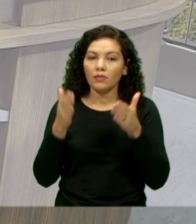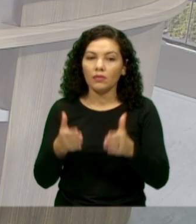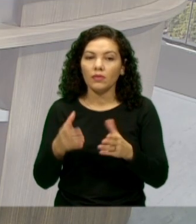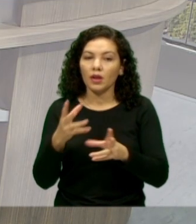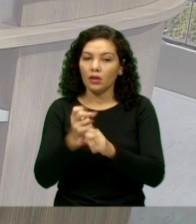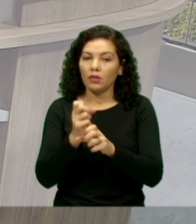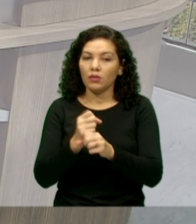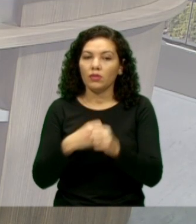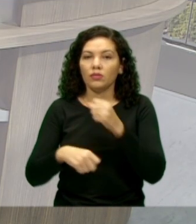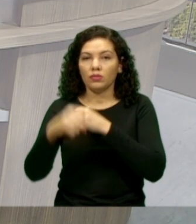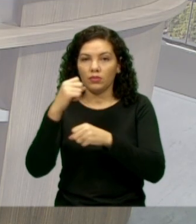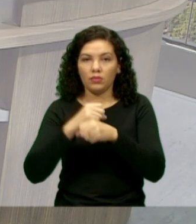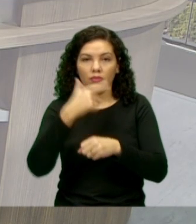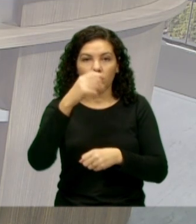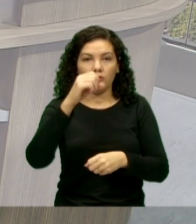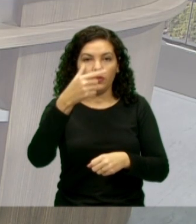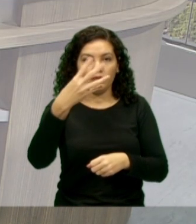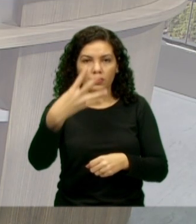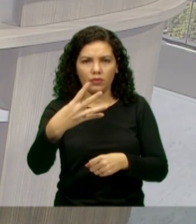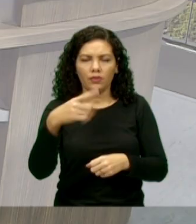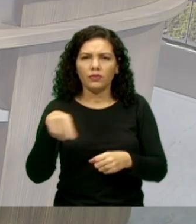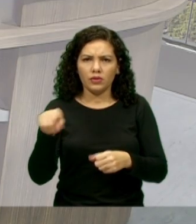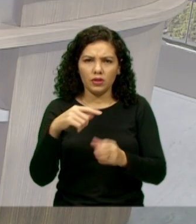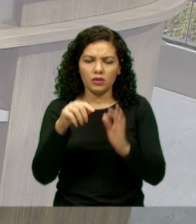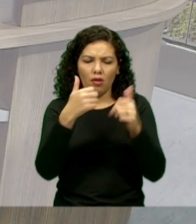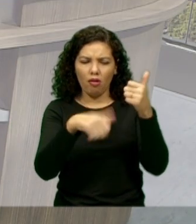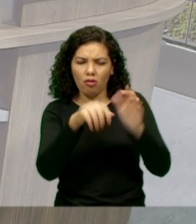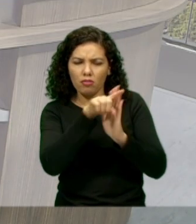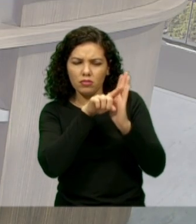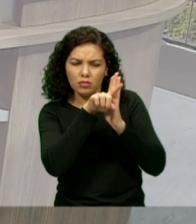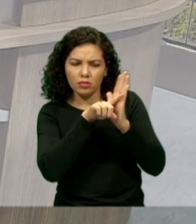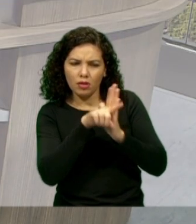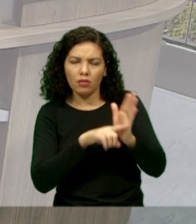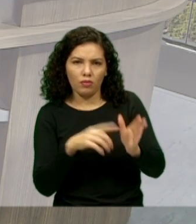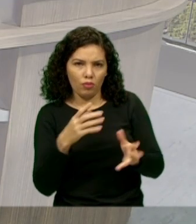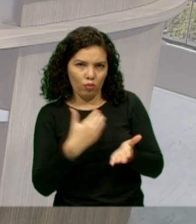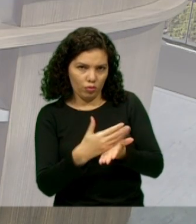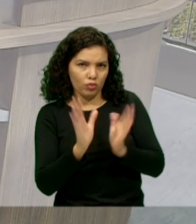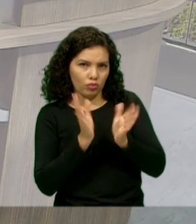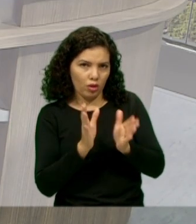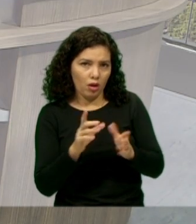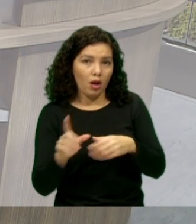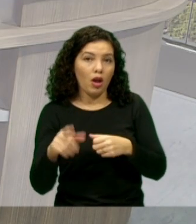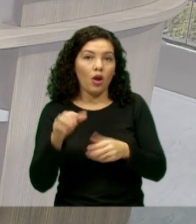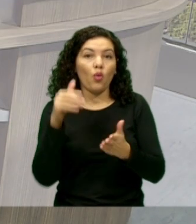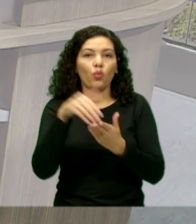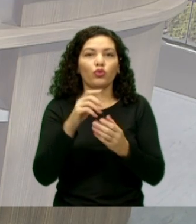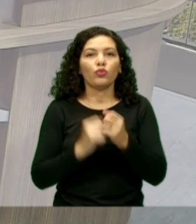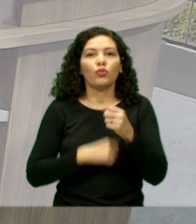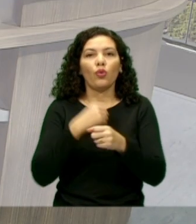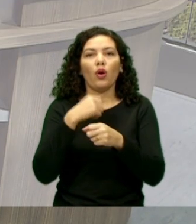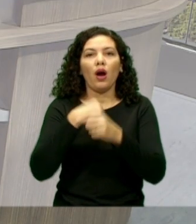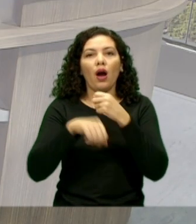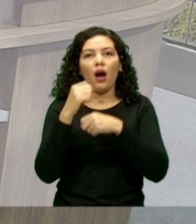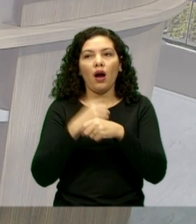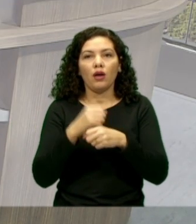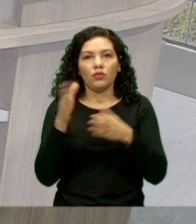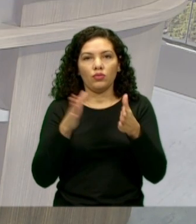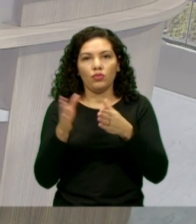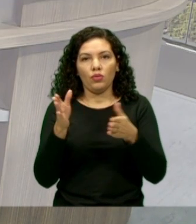das contas de 2024. Vocês já começaram a análise, que é o último ano da gestão anterior? Nós já reprovamos?